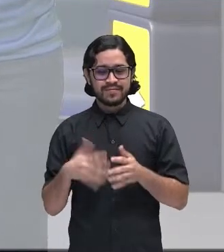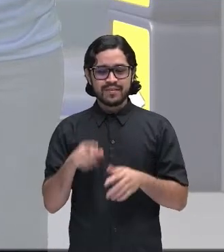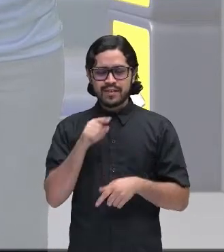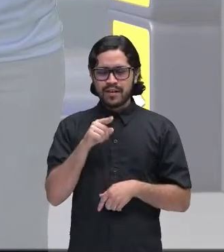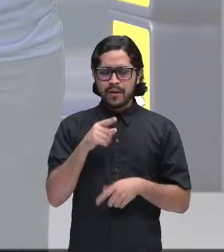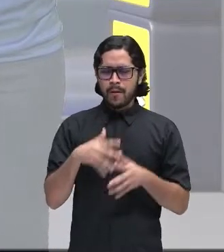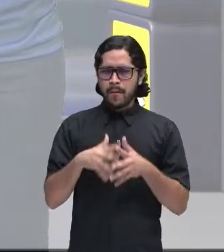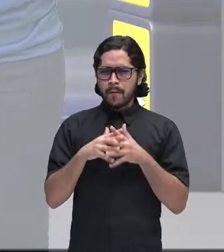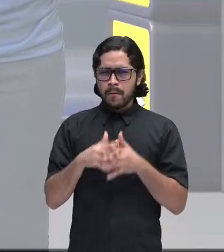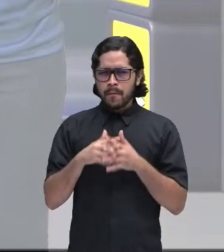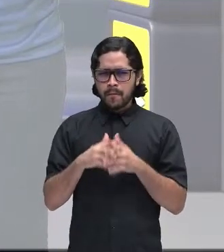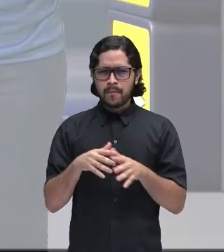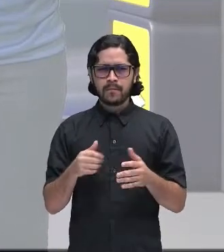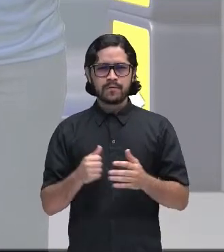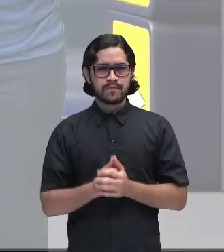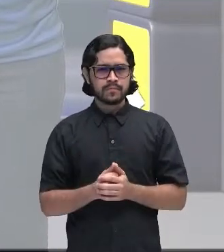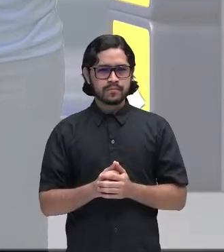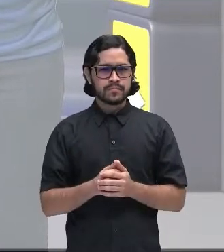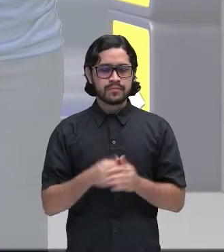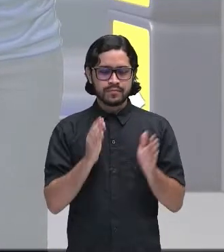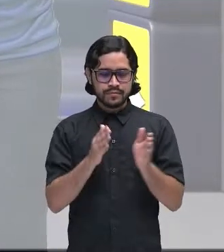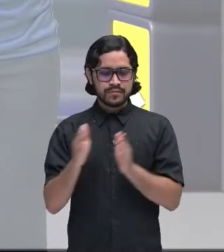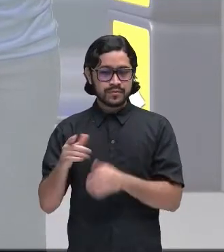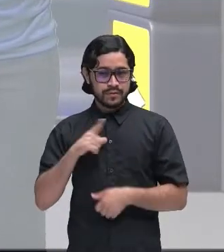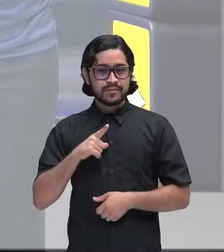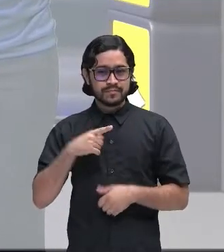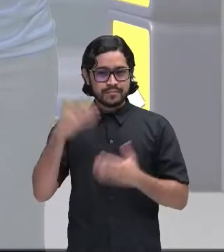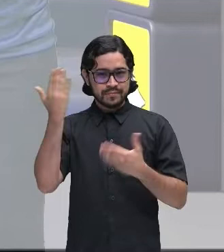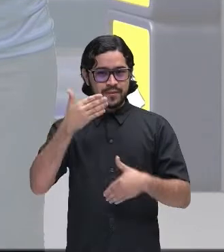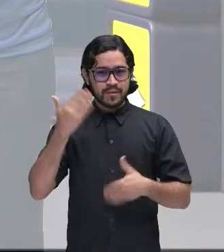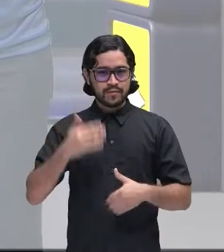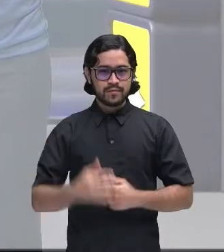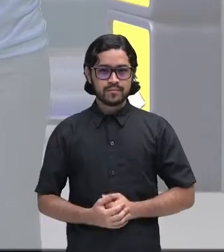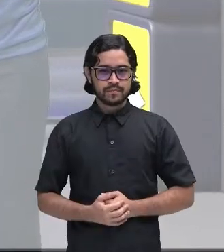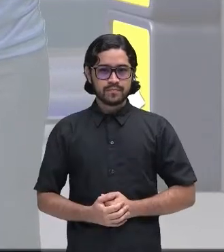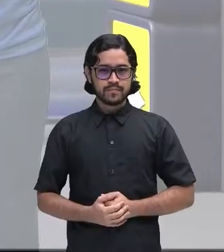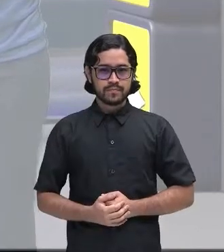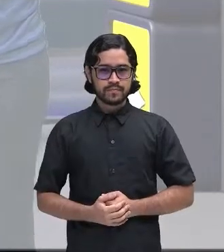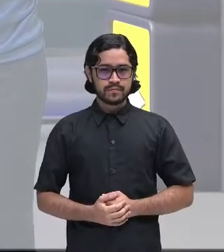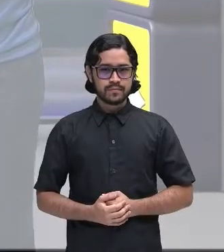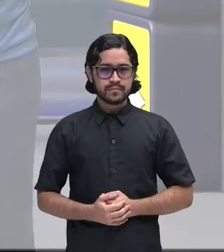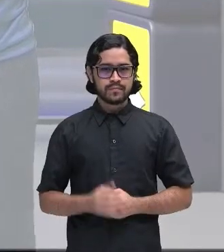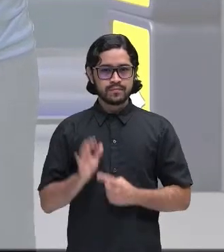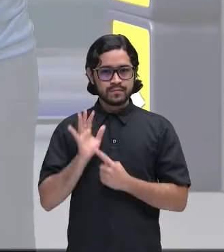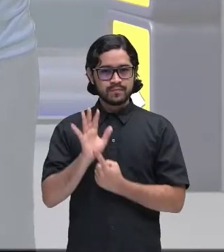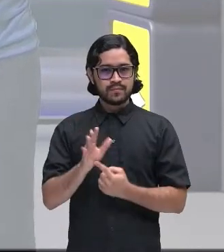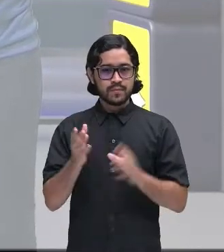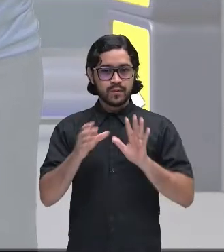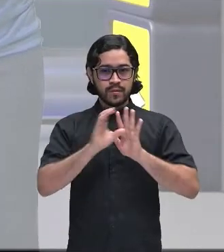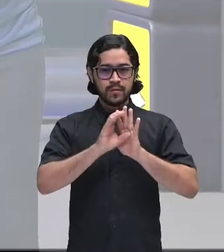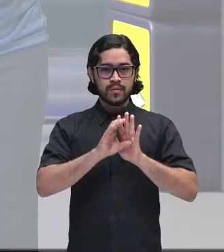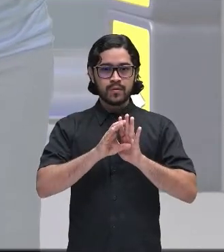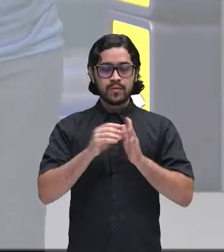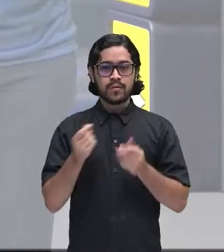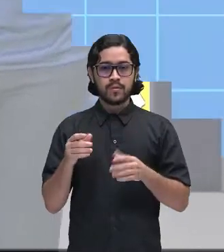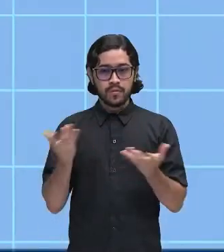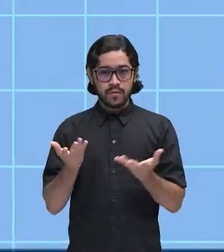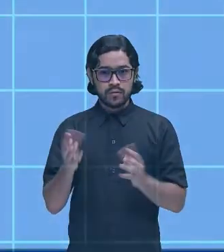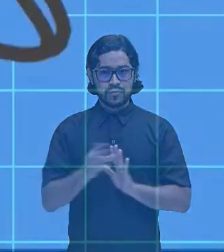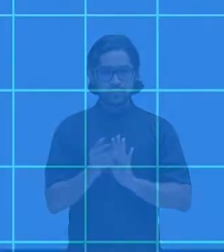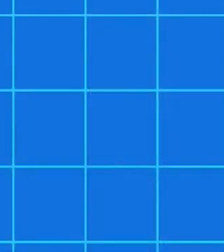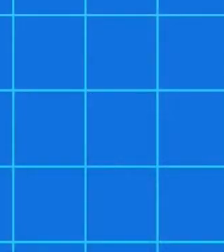a esses termos que caem nas provas, ok? Vamos lá para o nosso conteúdo.